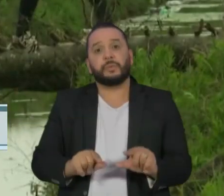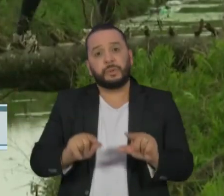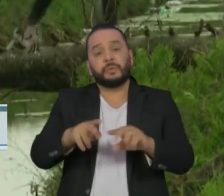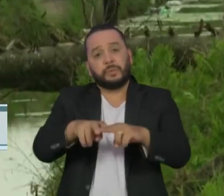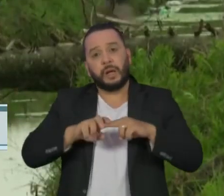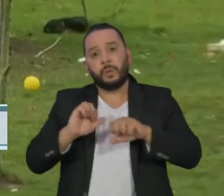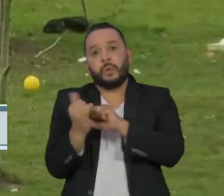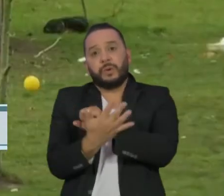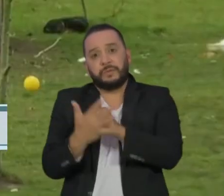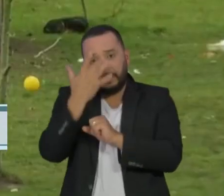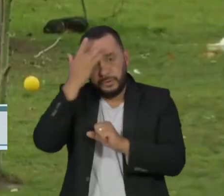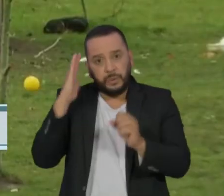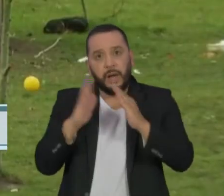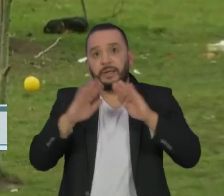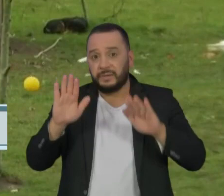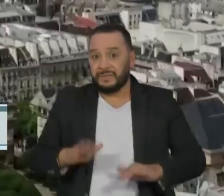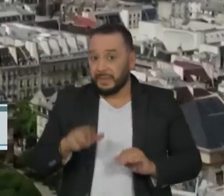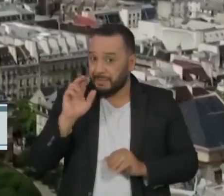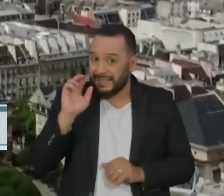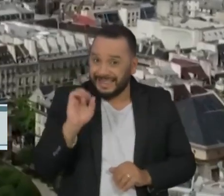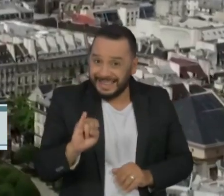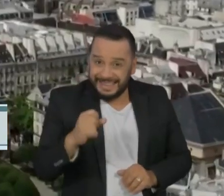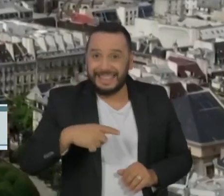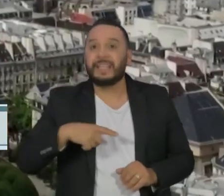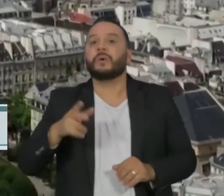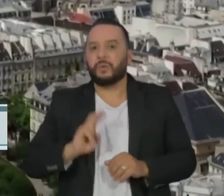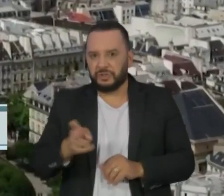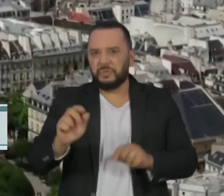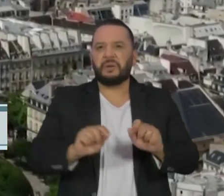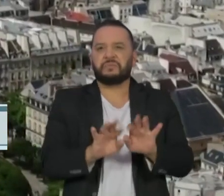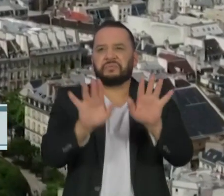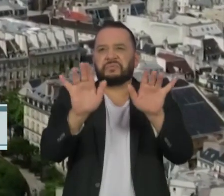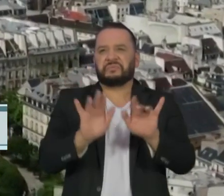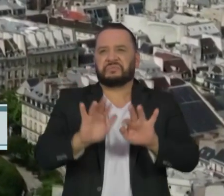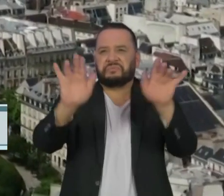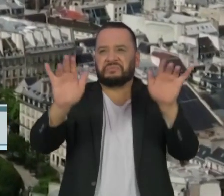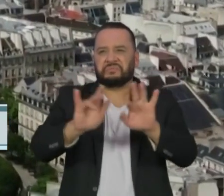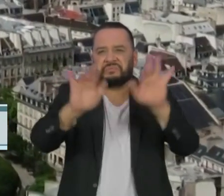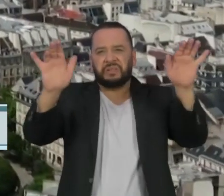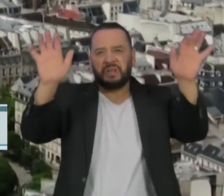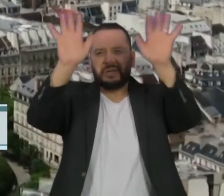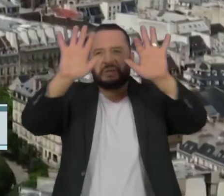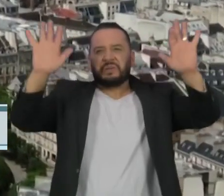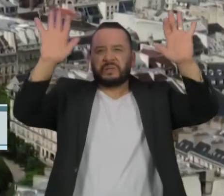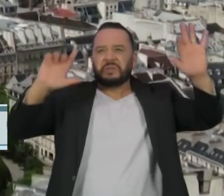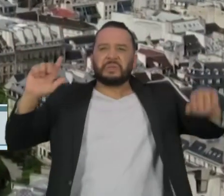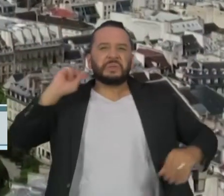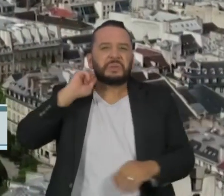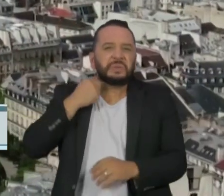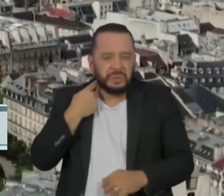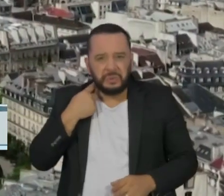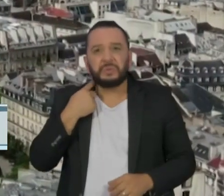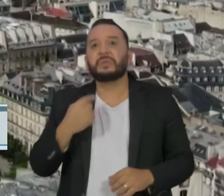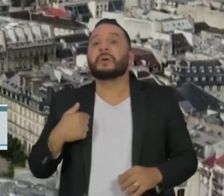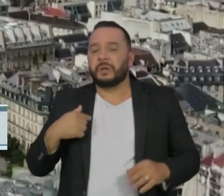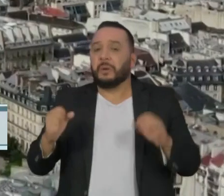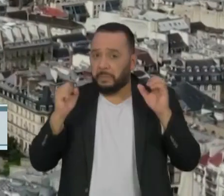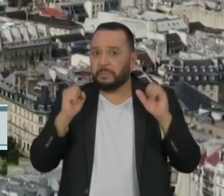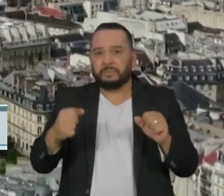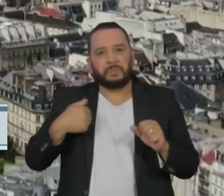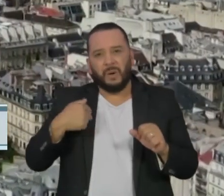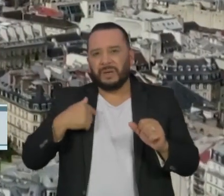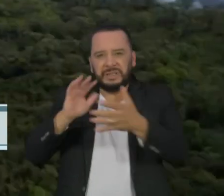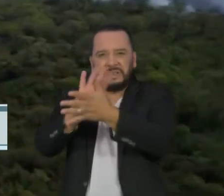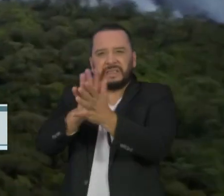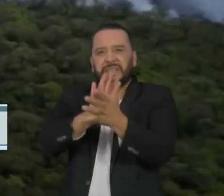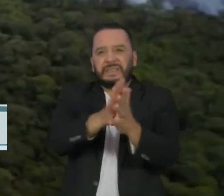Mas se um ritmo acelerado de redução de emissões não for mantido, o orçamento global de carbono disponível pode ser completamente esgotado em 10 anos.